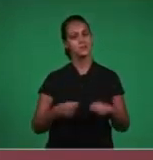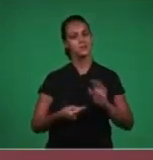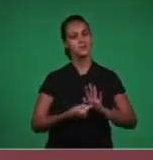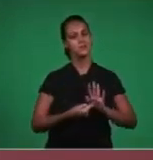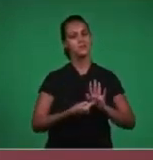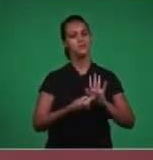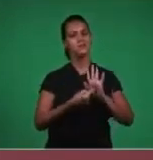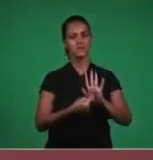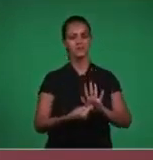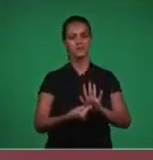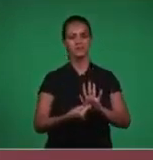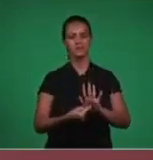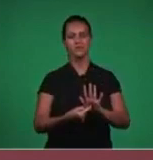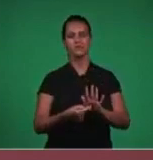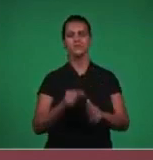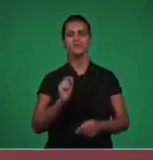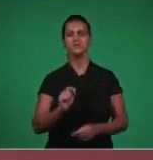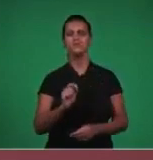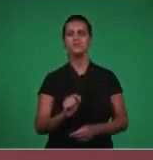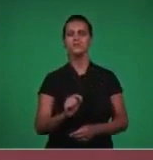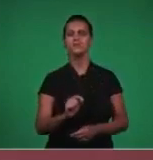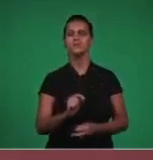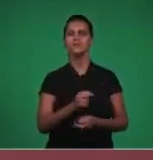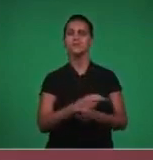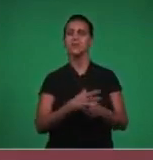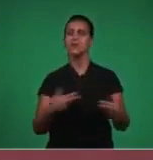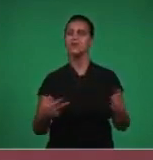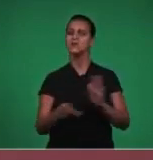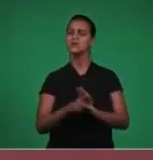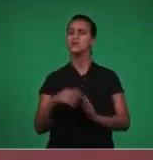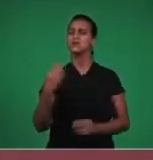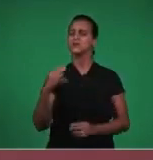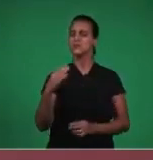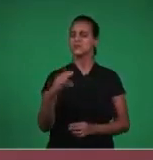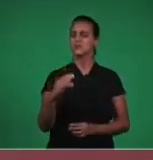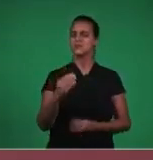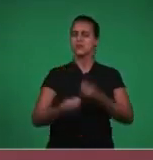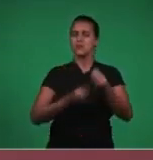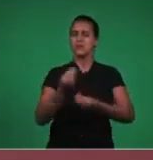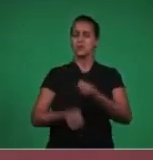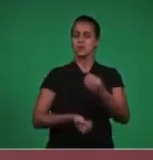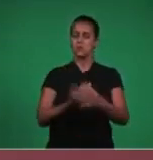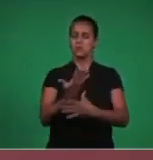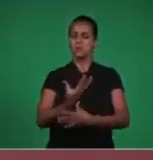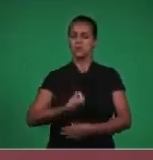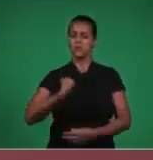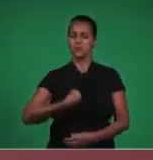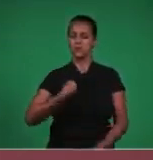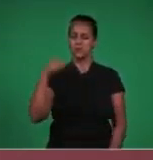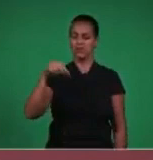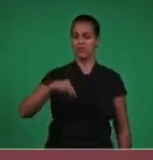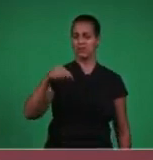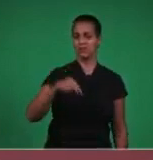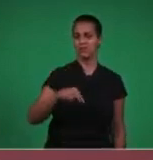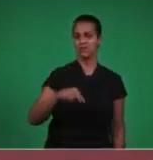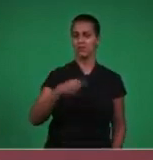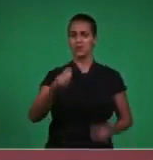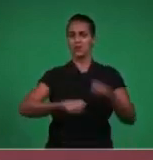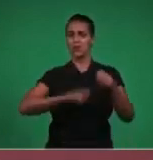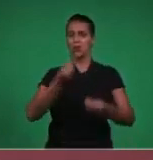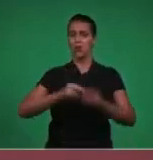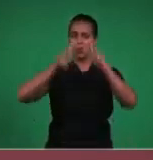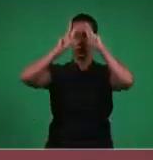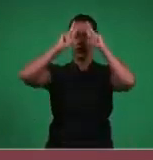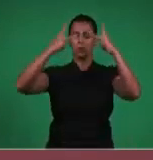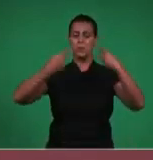utilizados pela ciência para poder explicar como surgiu vida aqui, como surgiu o homem. A evolução química